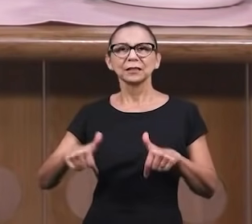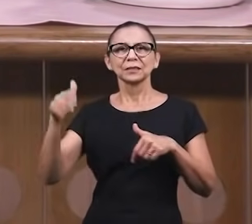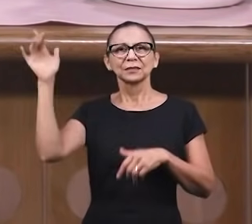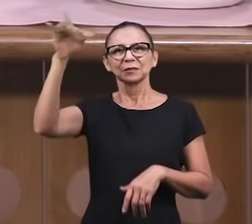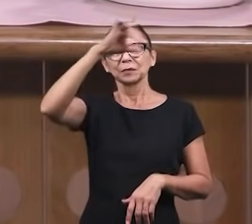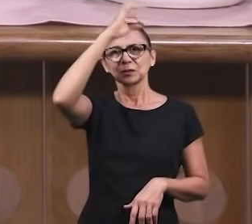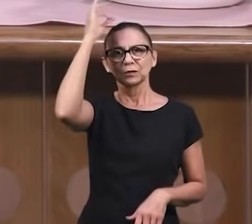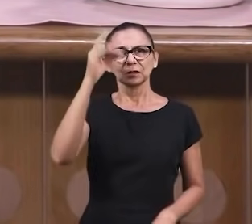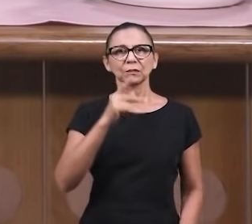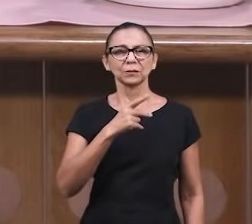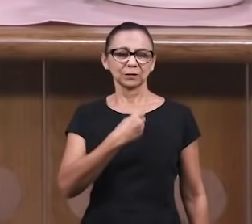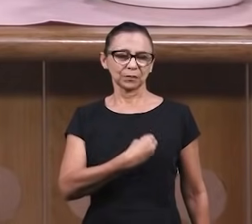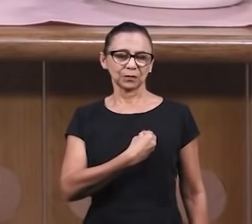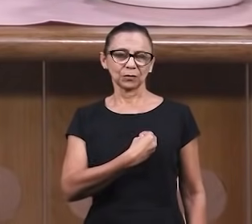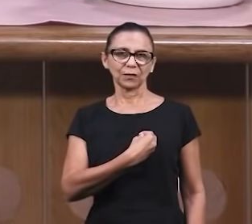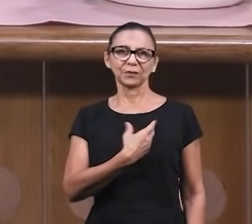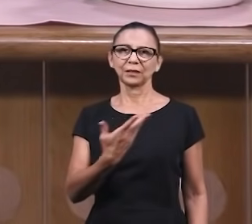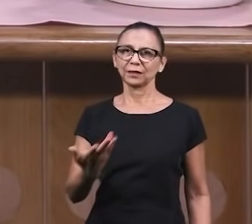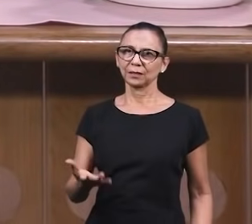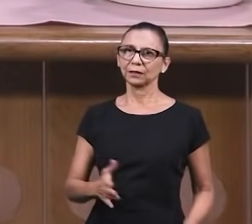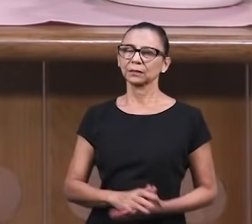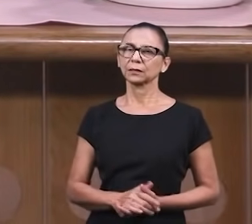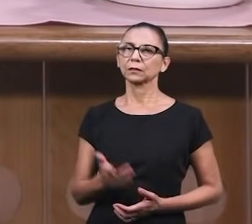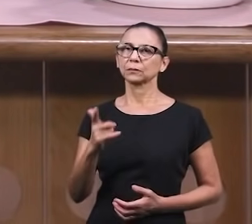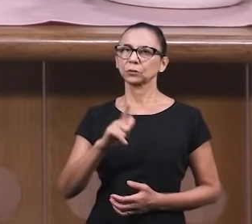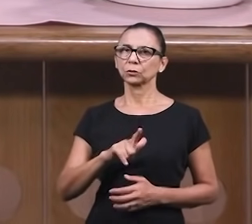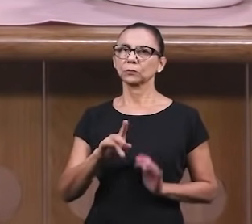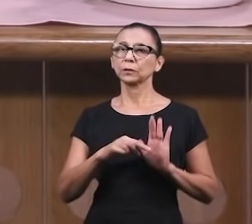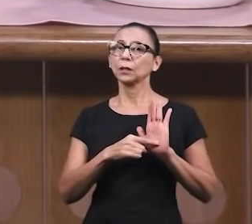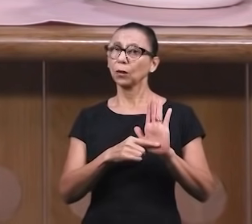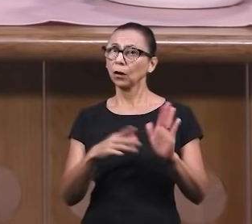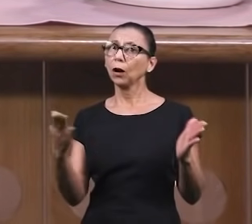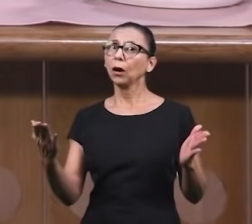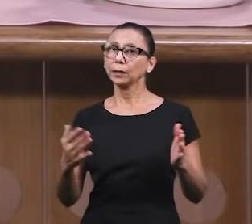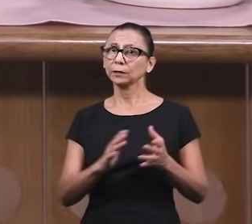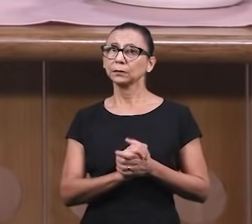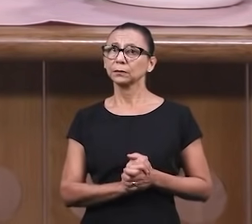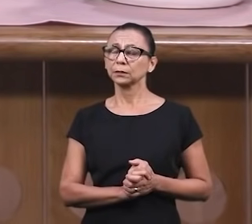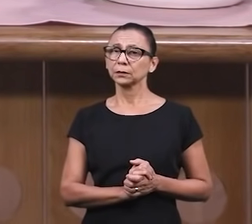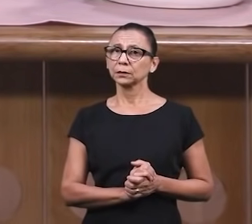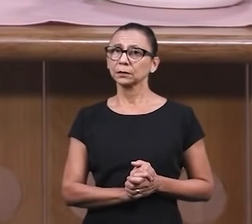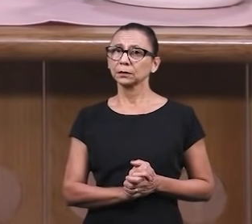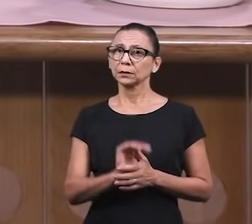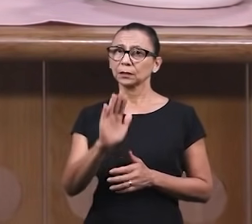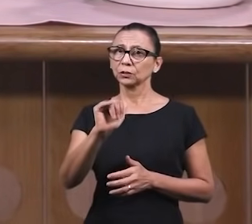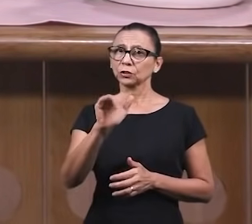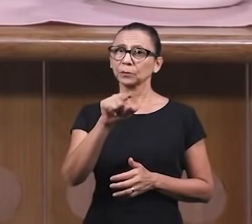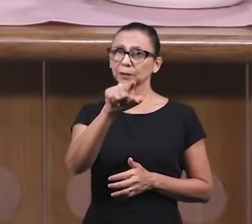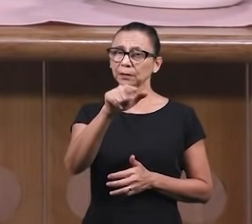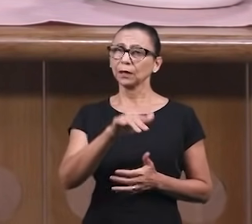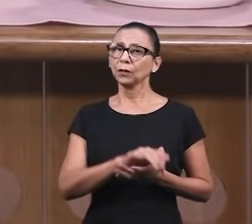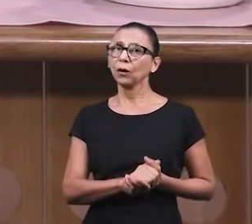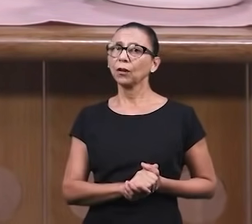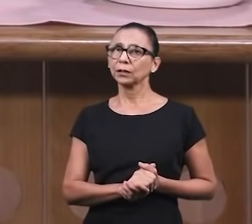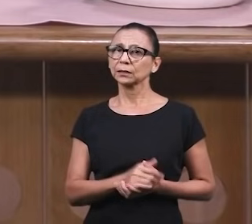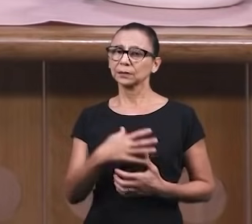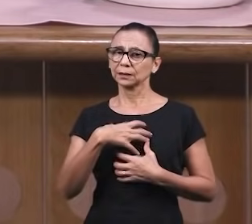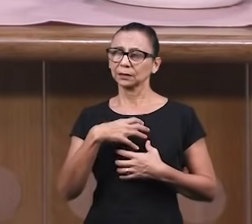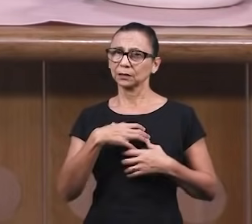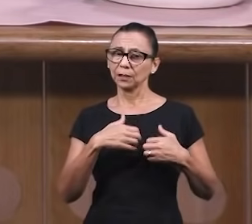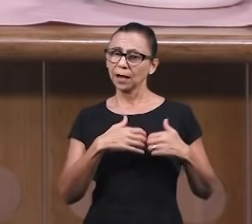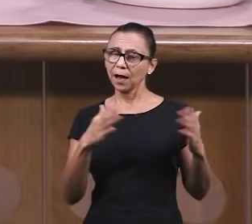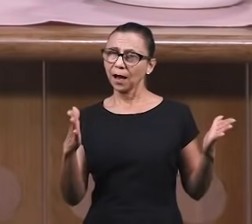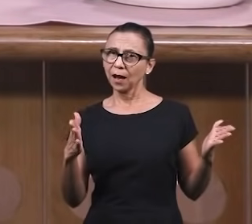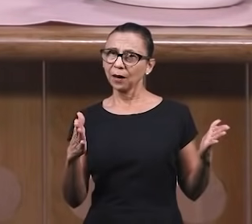vida. Eis que estou à porta e bato. Ele está batendo agora. Se você já abriu, você começa a sentir